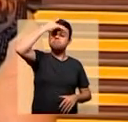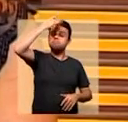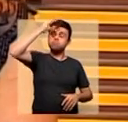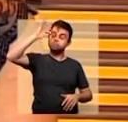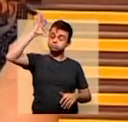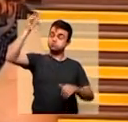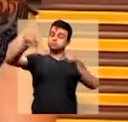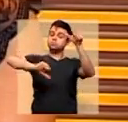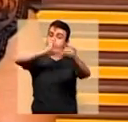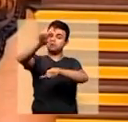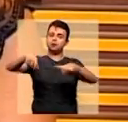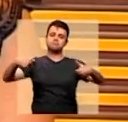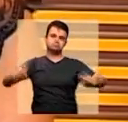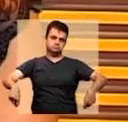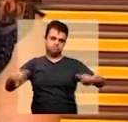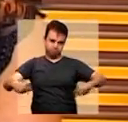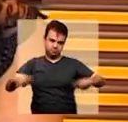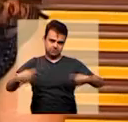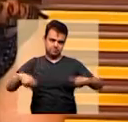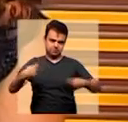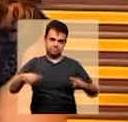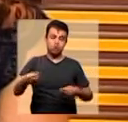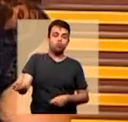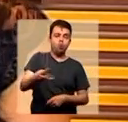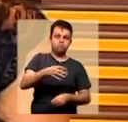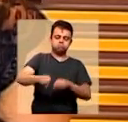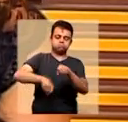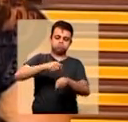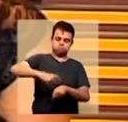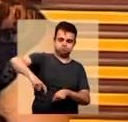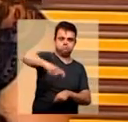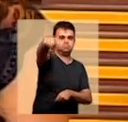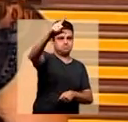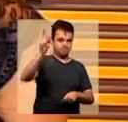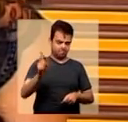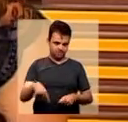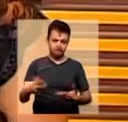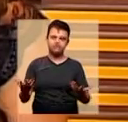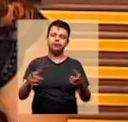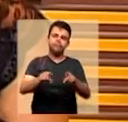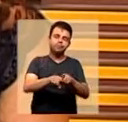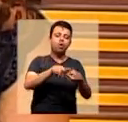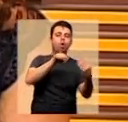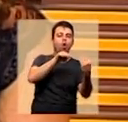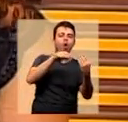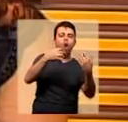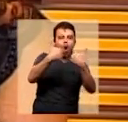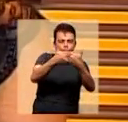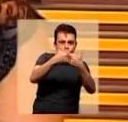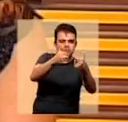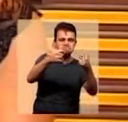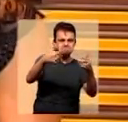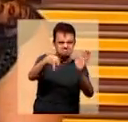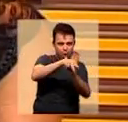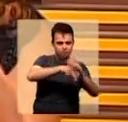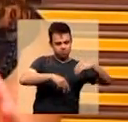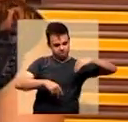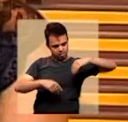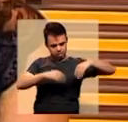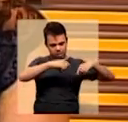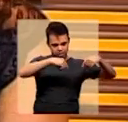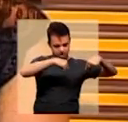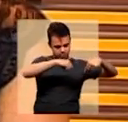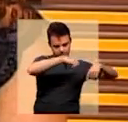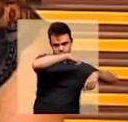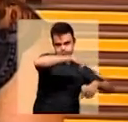população a respeito desse elemento sendo implantado, né? Assim como os corredores de ônibus, a mídia